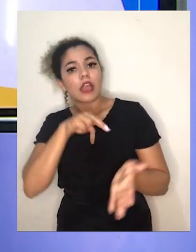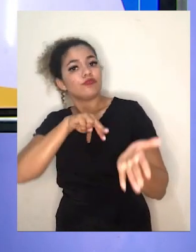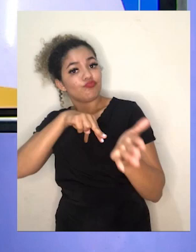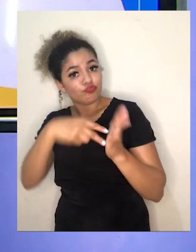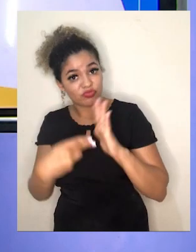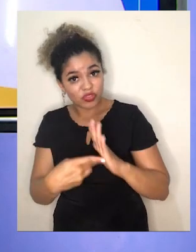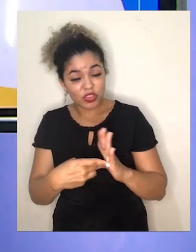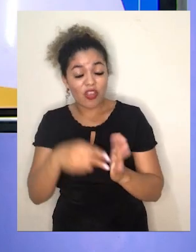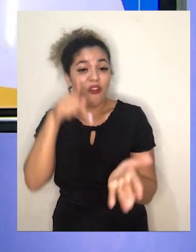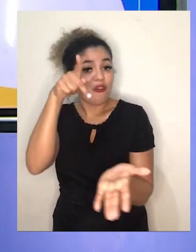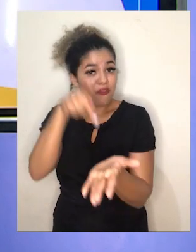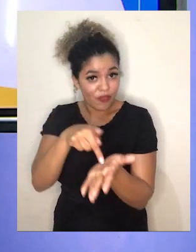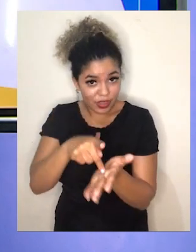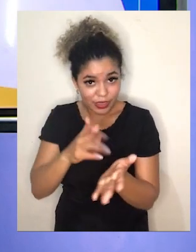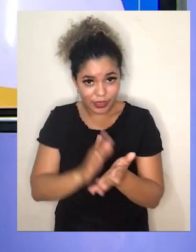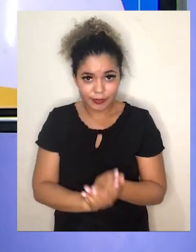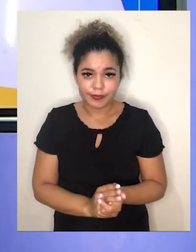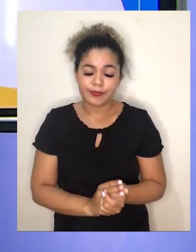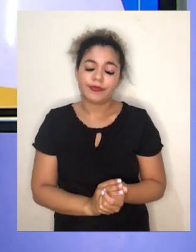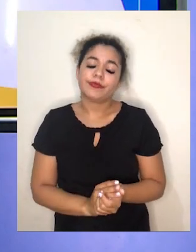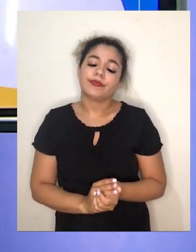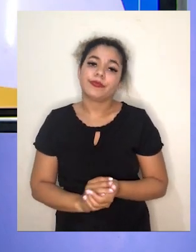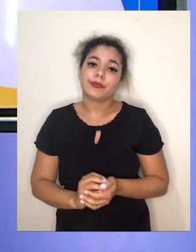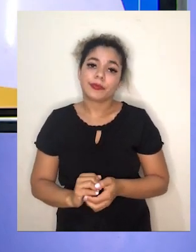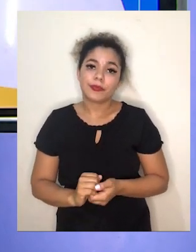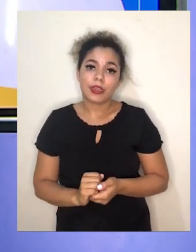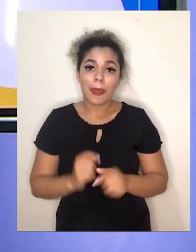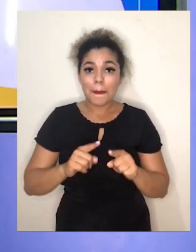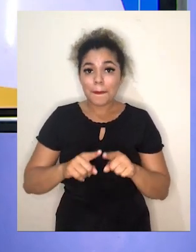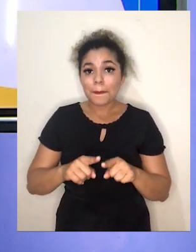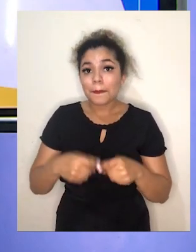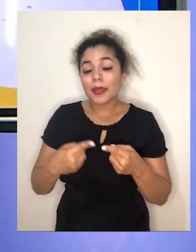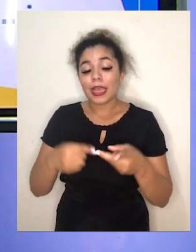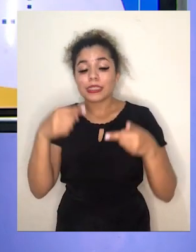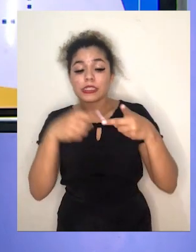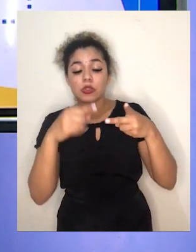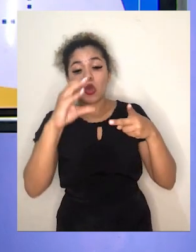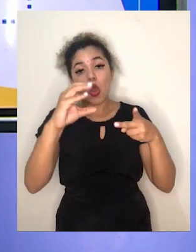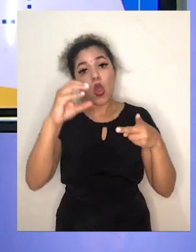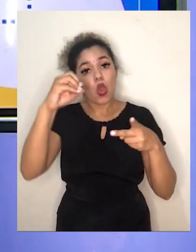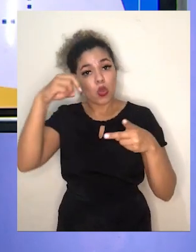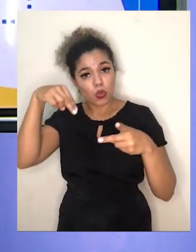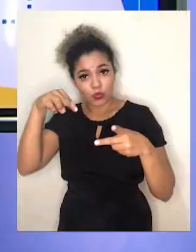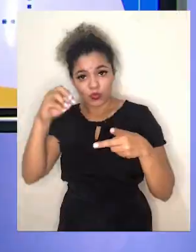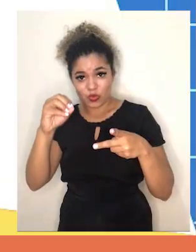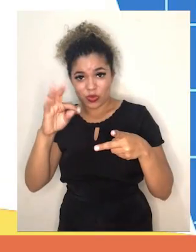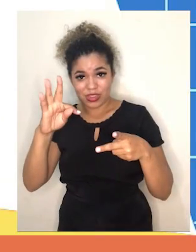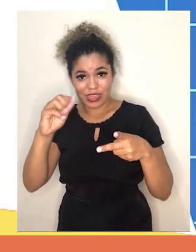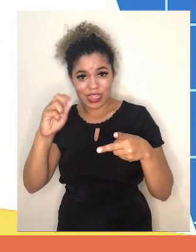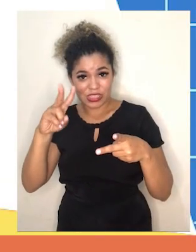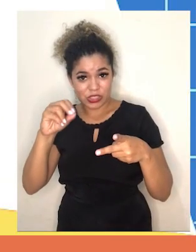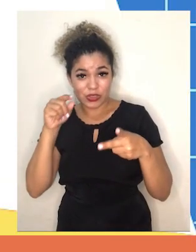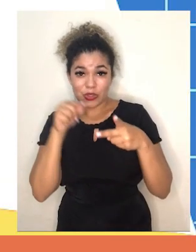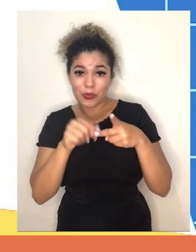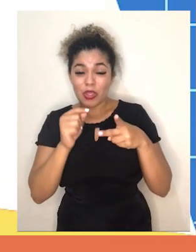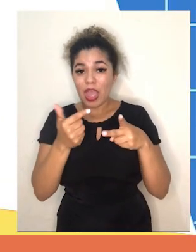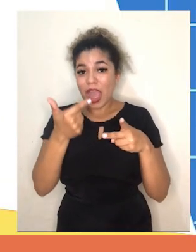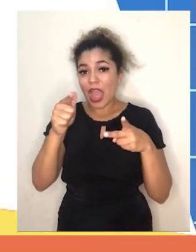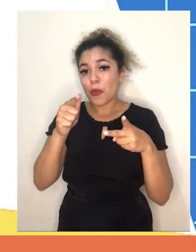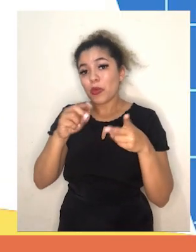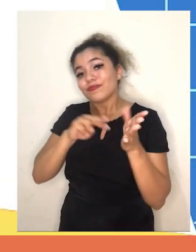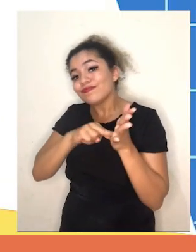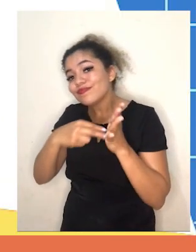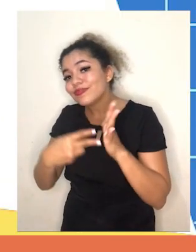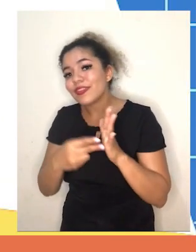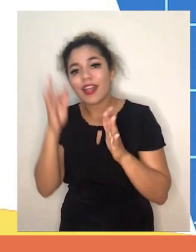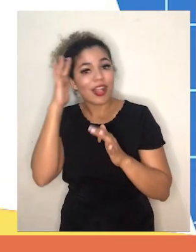sentido denotativo, que é o seu sentido real. E o sentido conotativo é esse outro